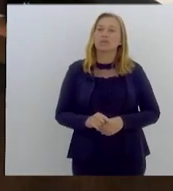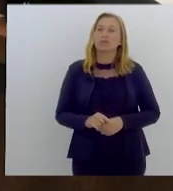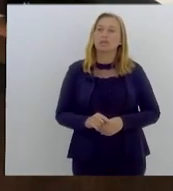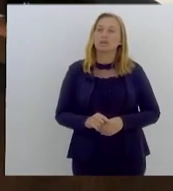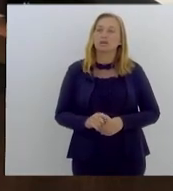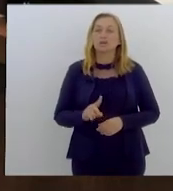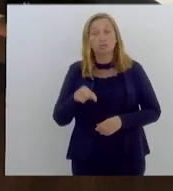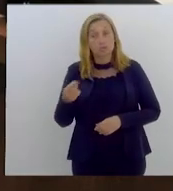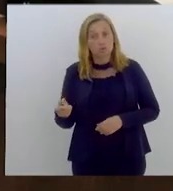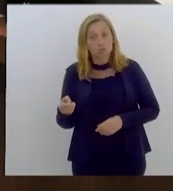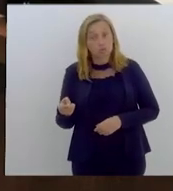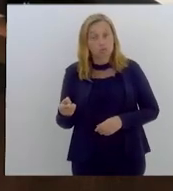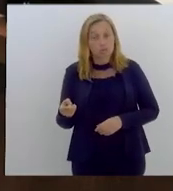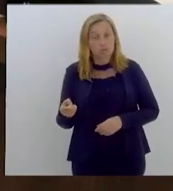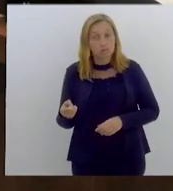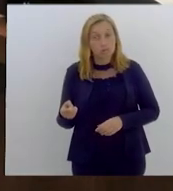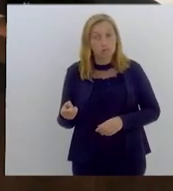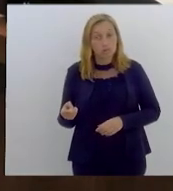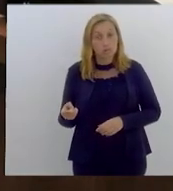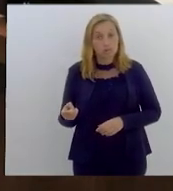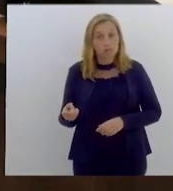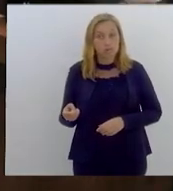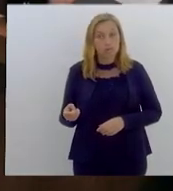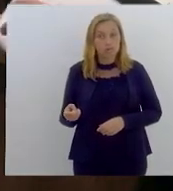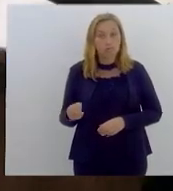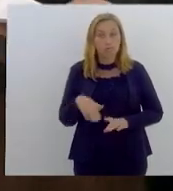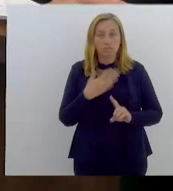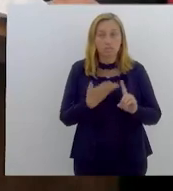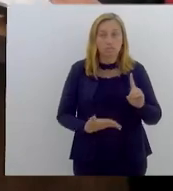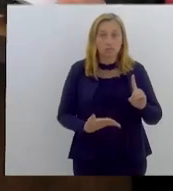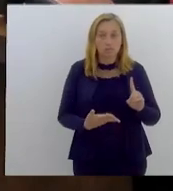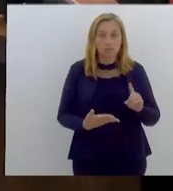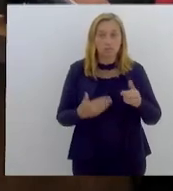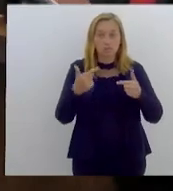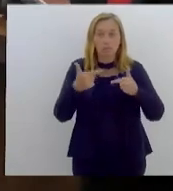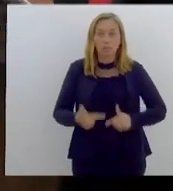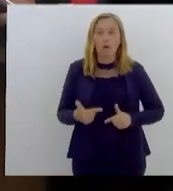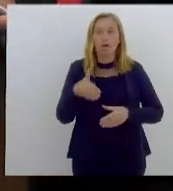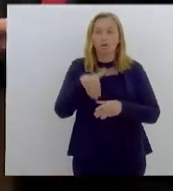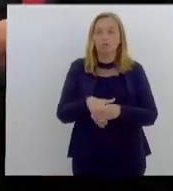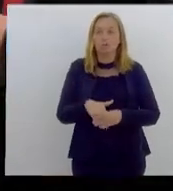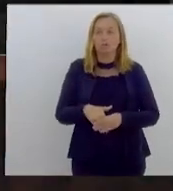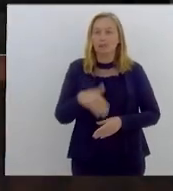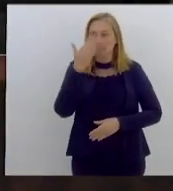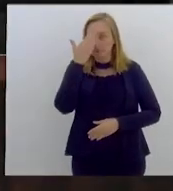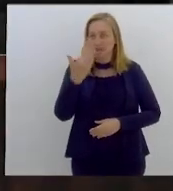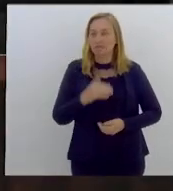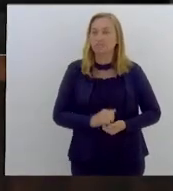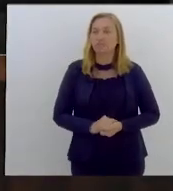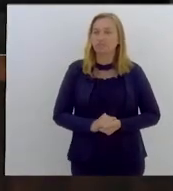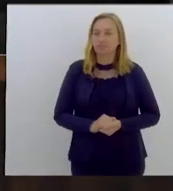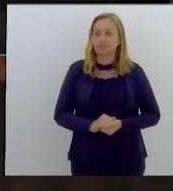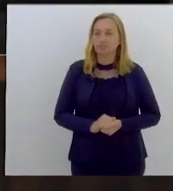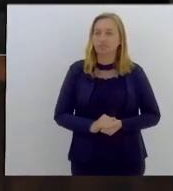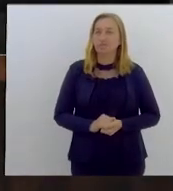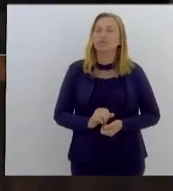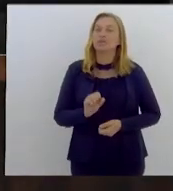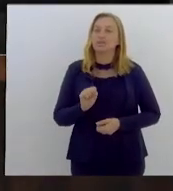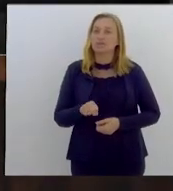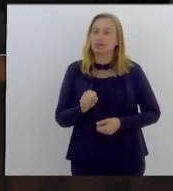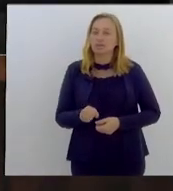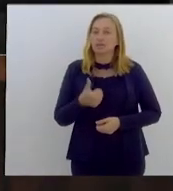o resto das homenagens, abstenção da bancada do PSOL. Obrigado. Então vamos lá. Favorável